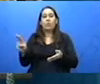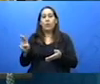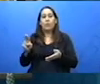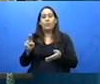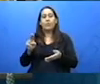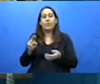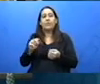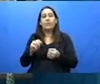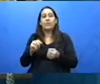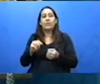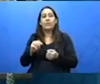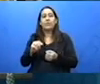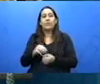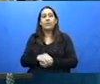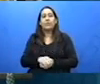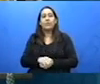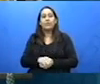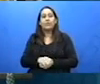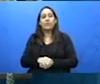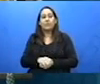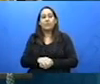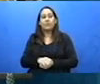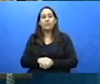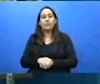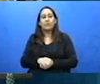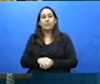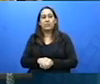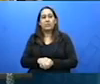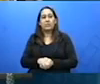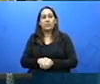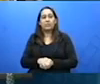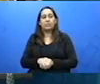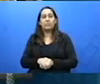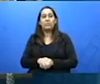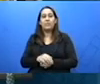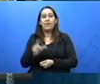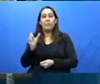de cursiva? Vamos lá? Olha aqui, onça, ó.